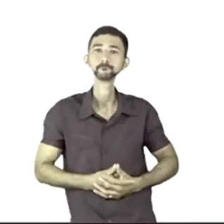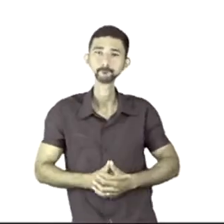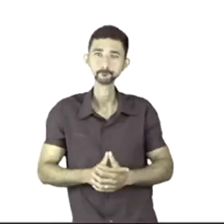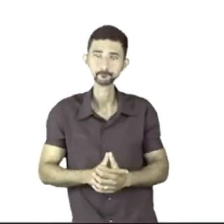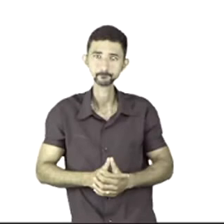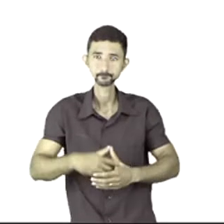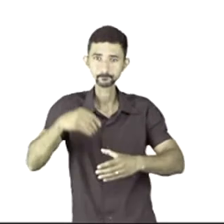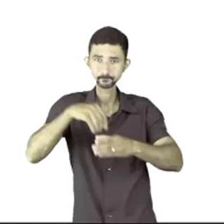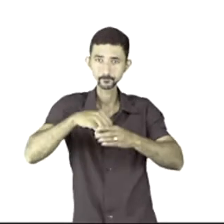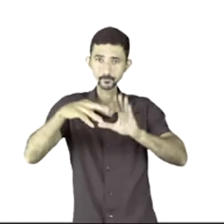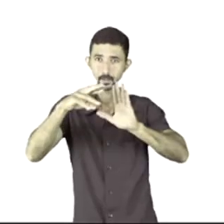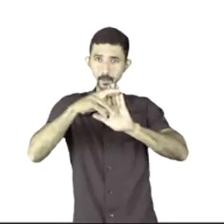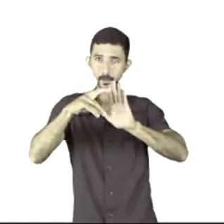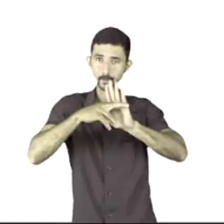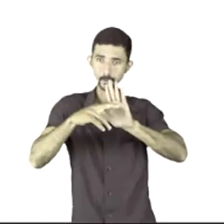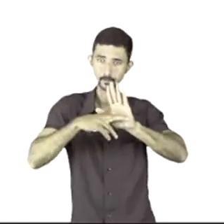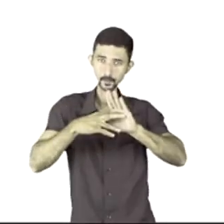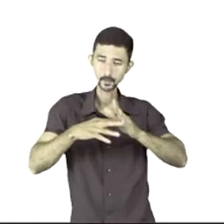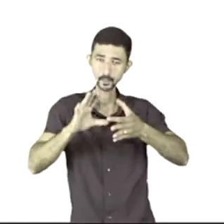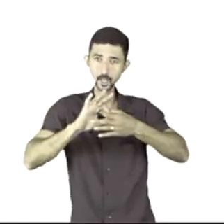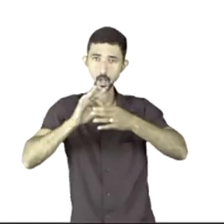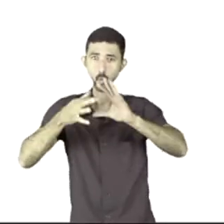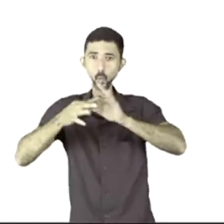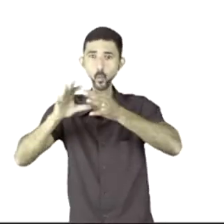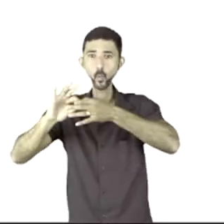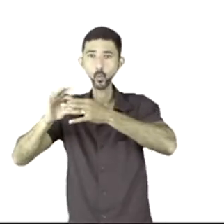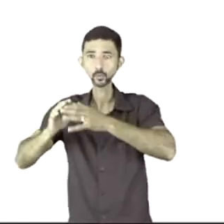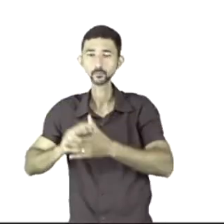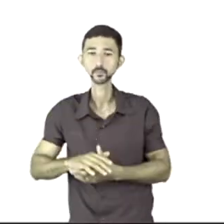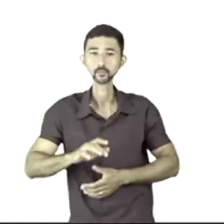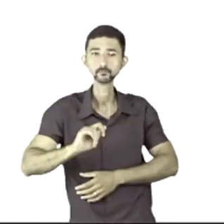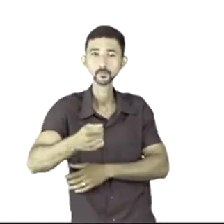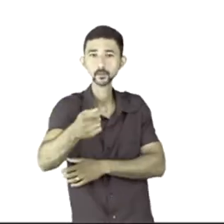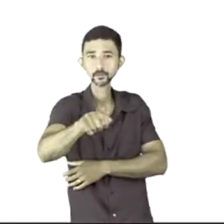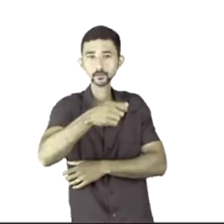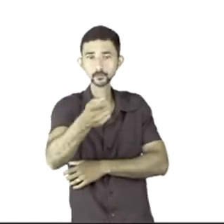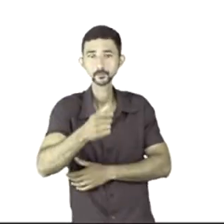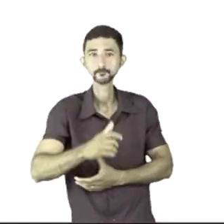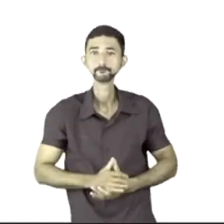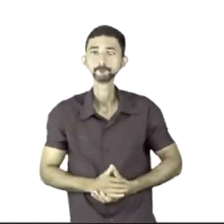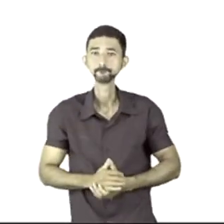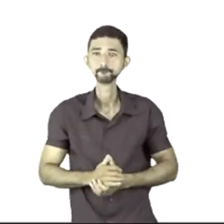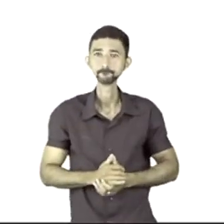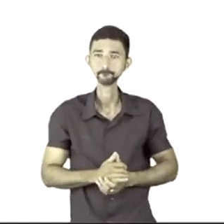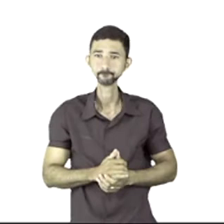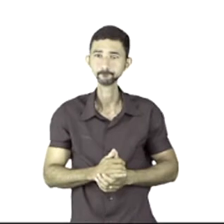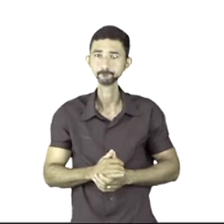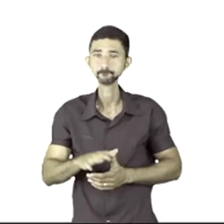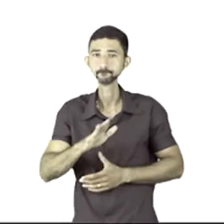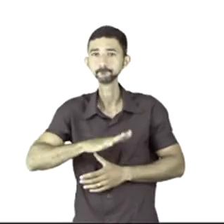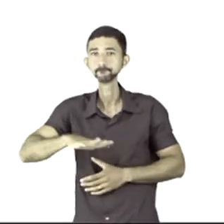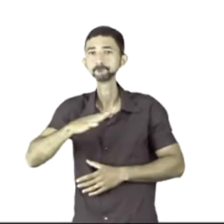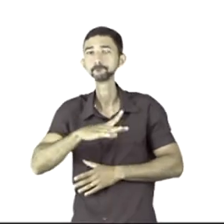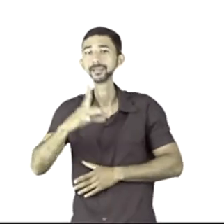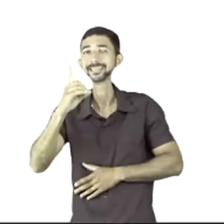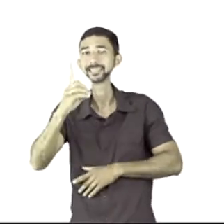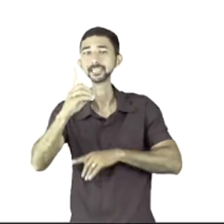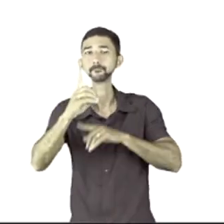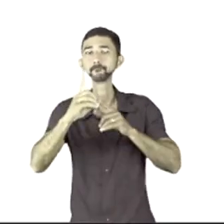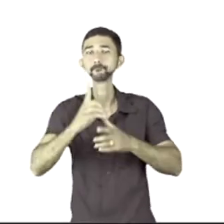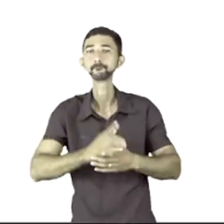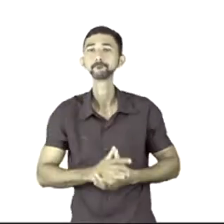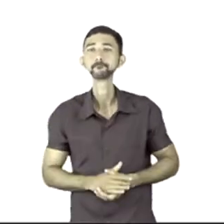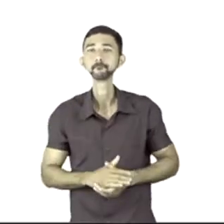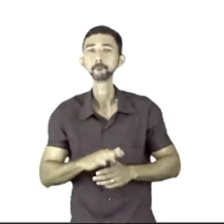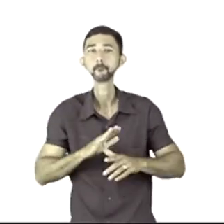dentro das regras olímpicas da esgrima, tá? Essa região aí em laranjado é chamada